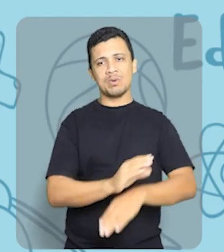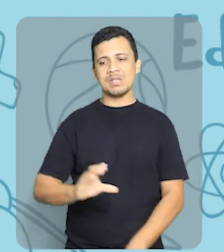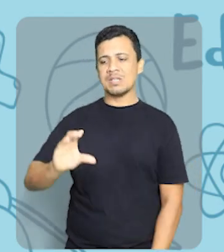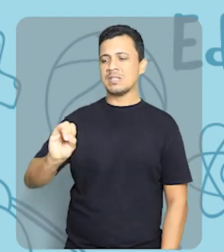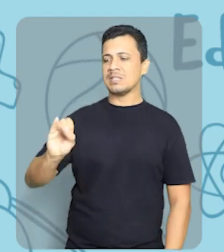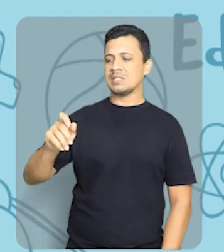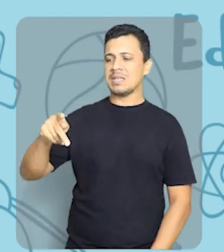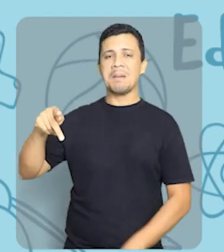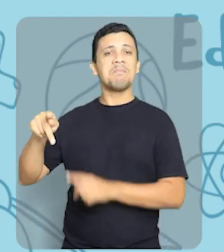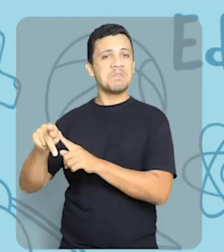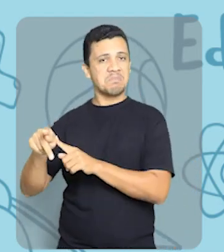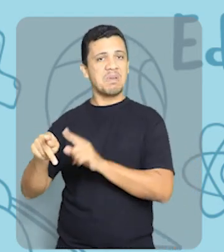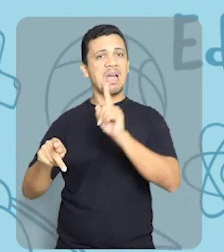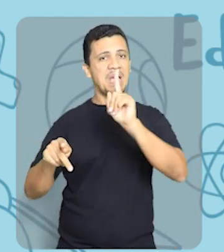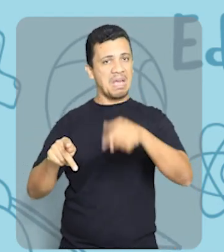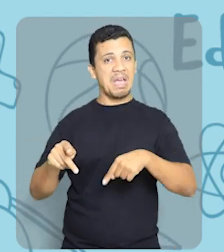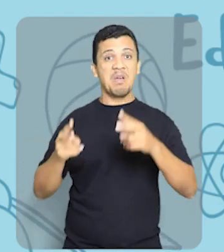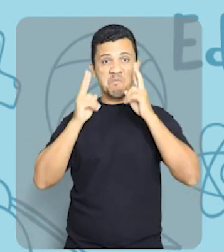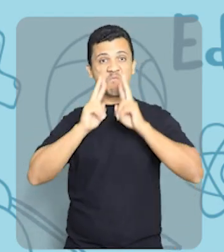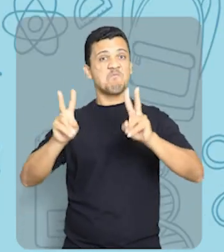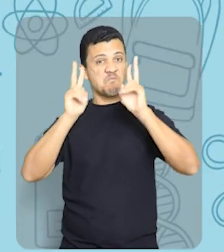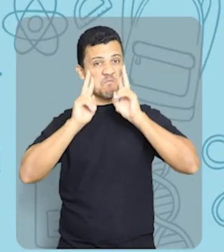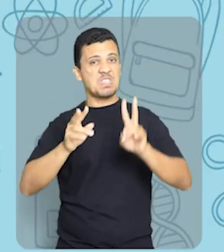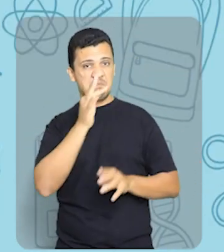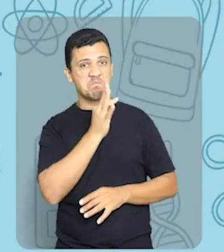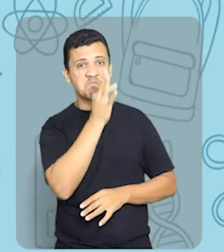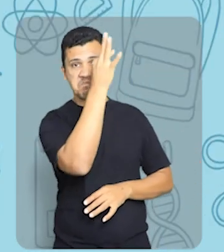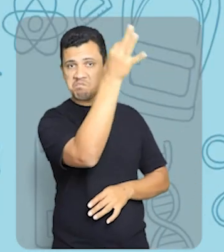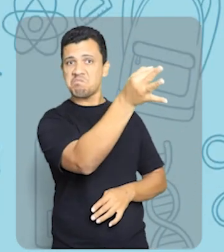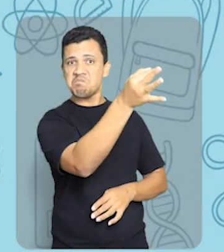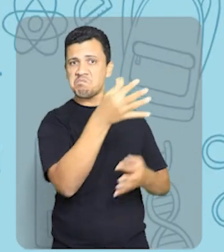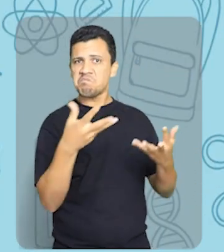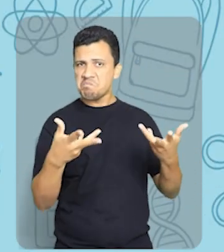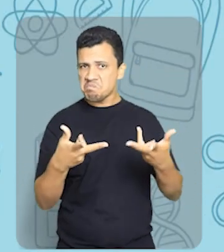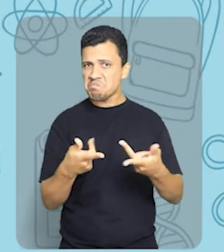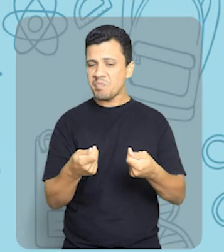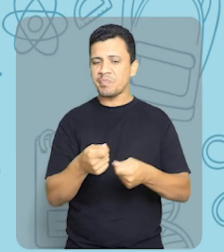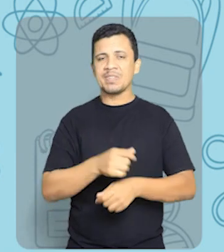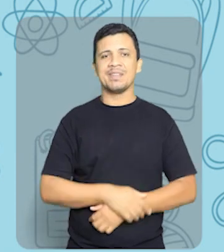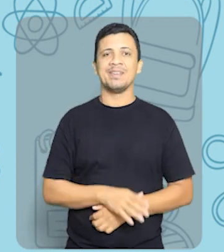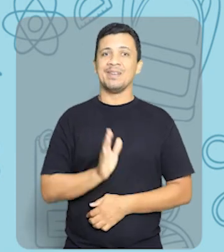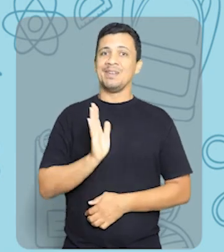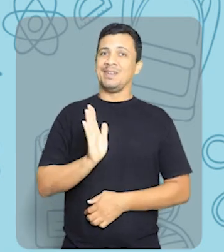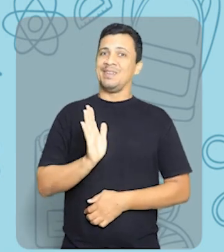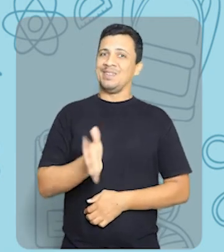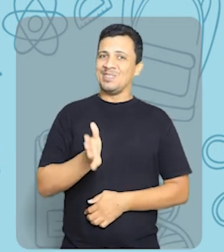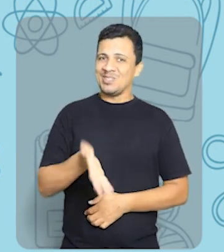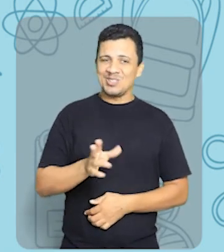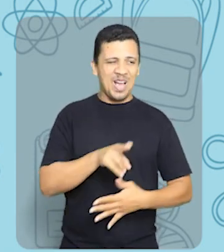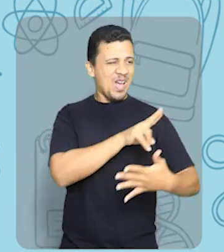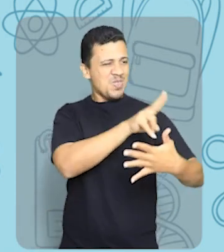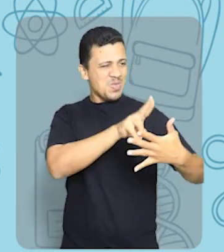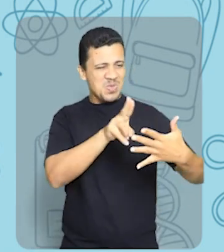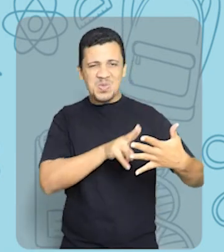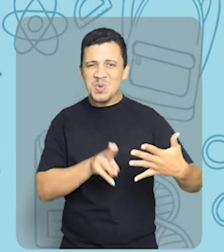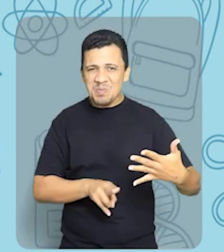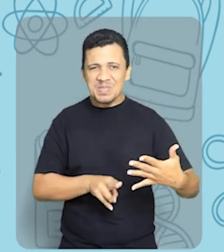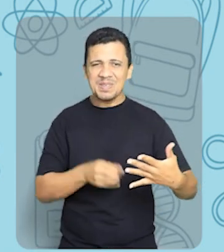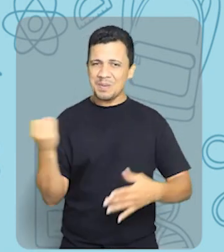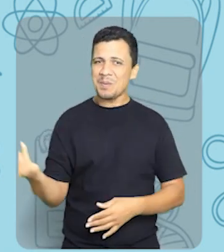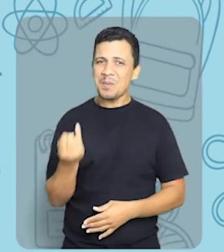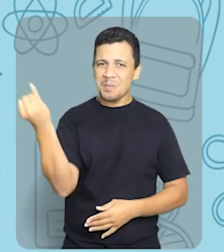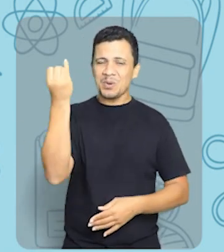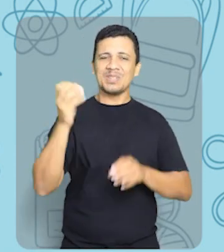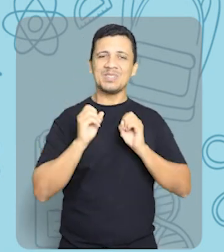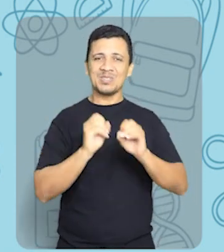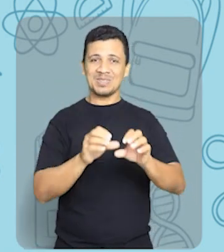considerado uma iniciativa visionária. Depois de falar nomes importantes para a educação, vamos